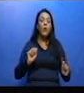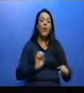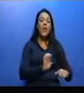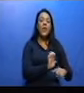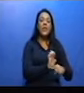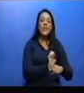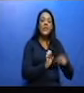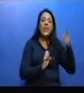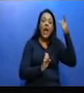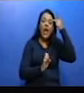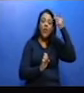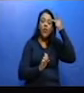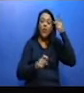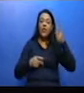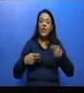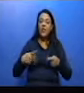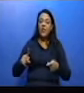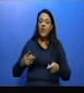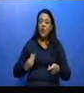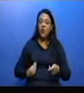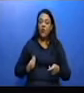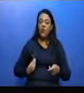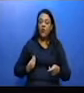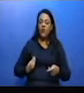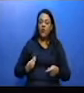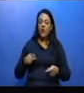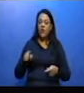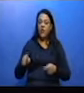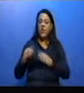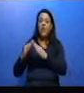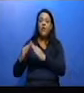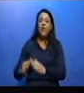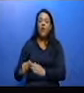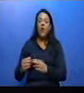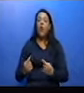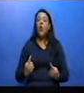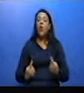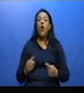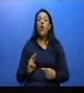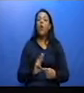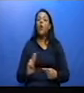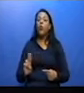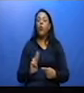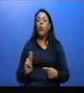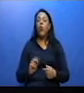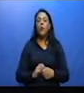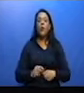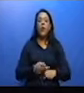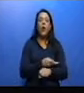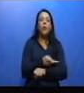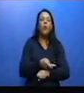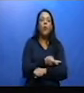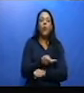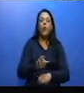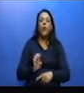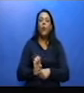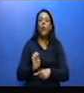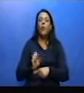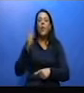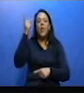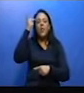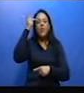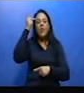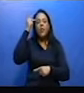mora e coloque a sua sigla. Nós já vimos, procura aqui, cadê o estado de São Paulo, que é o estado que nós